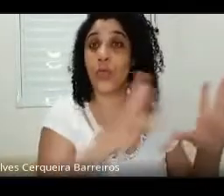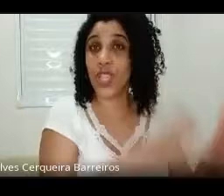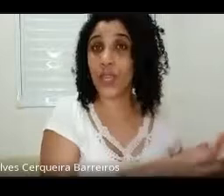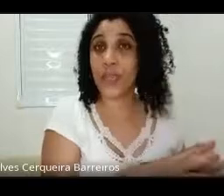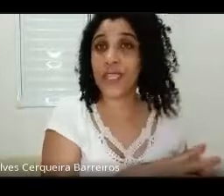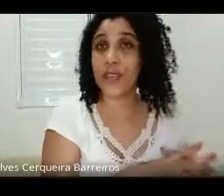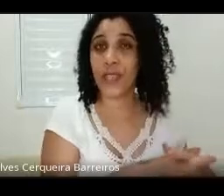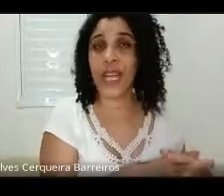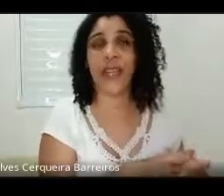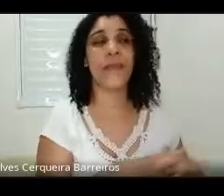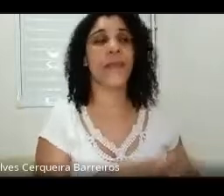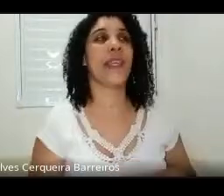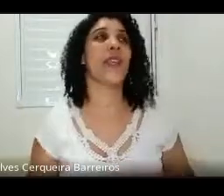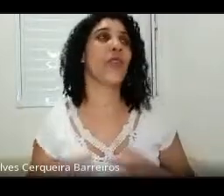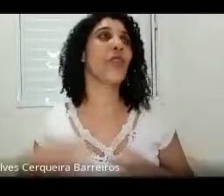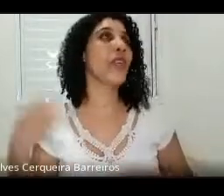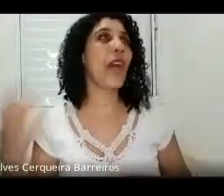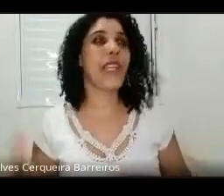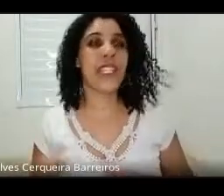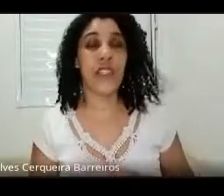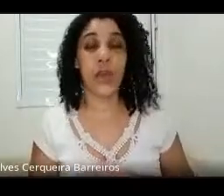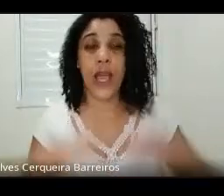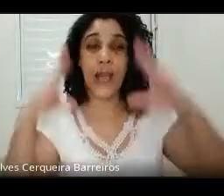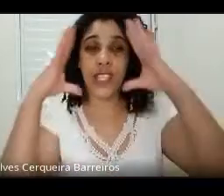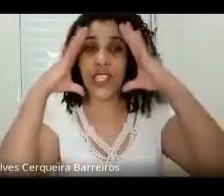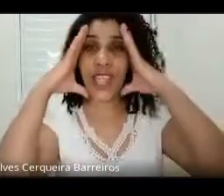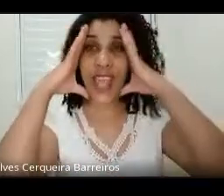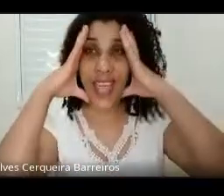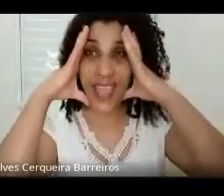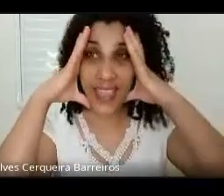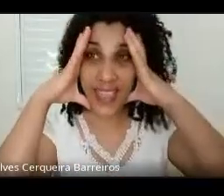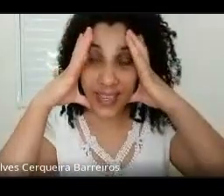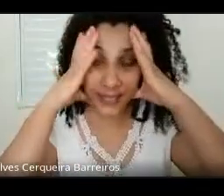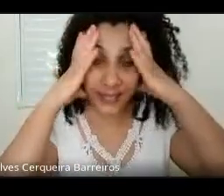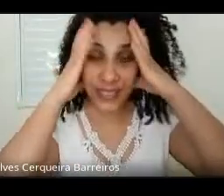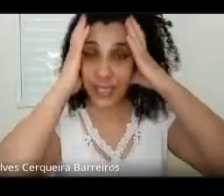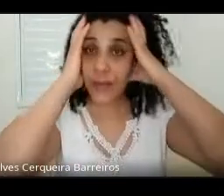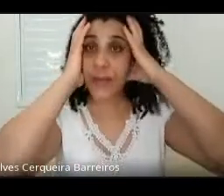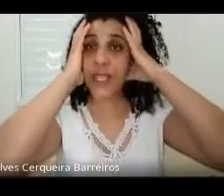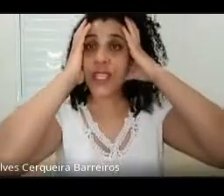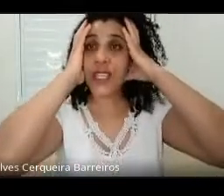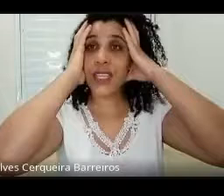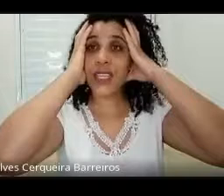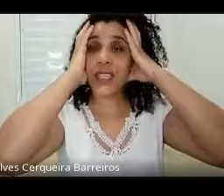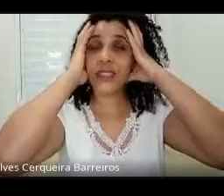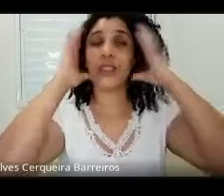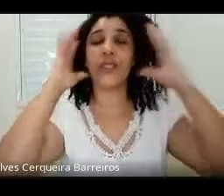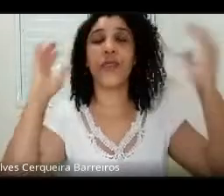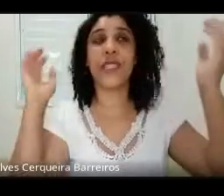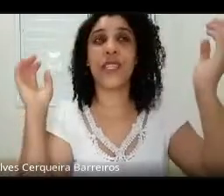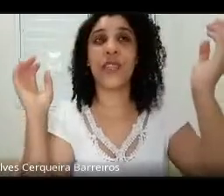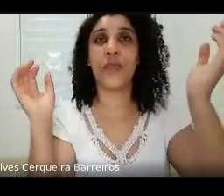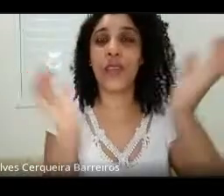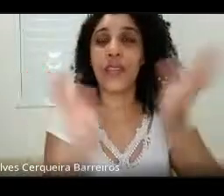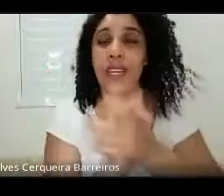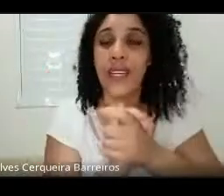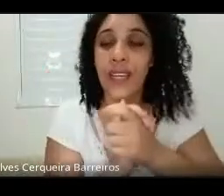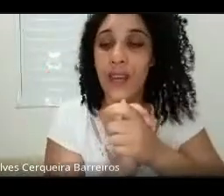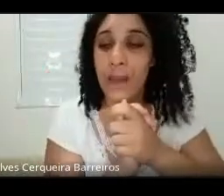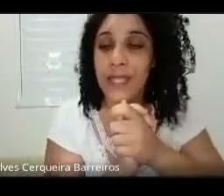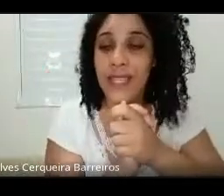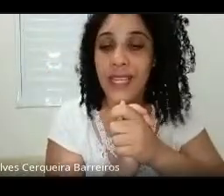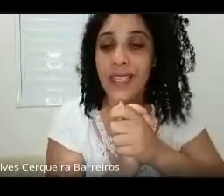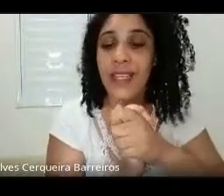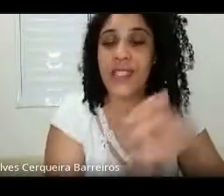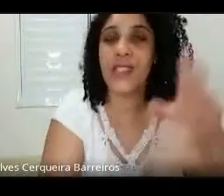No dia que eu precisei faltar, quando foi na aula seguinte, ela falou, Lidineia, Menina, você não veio na